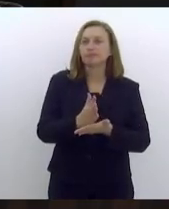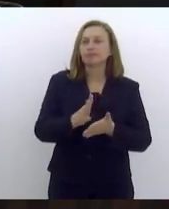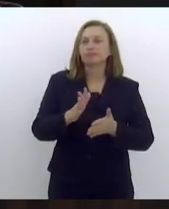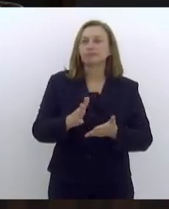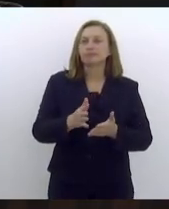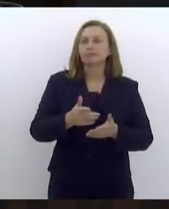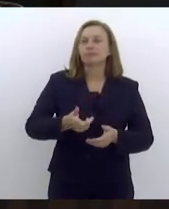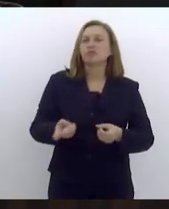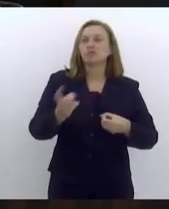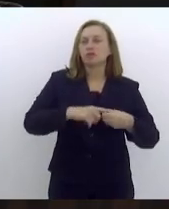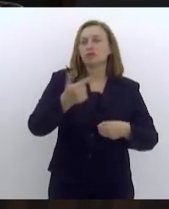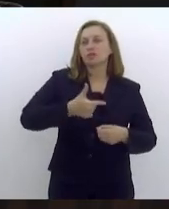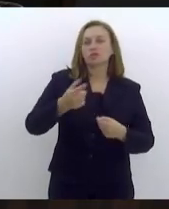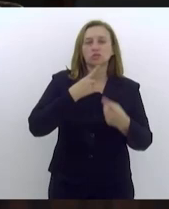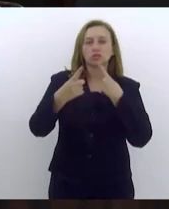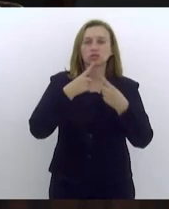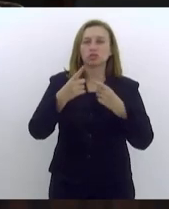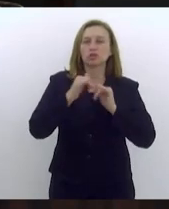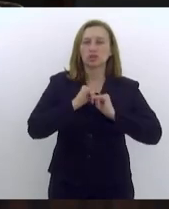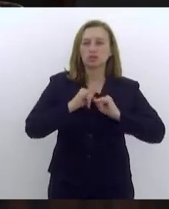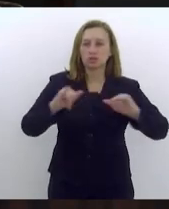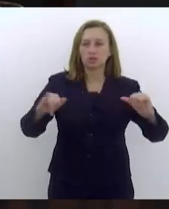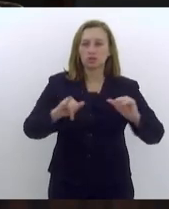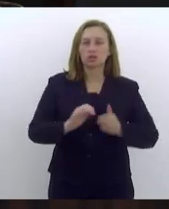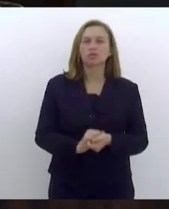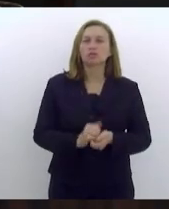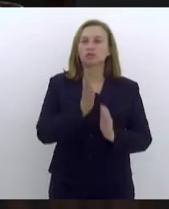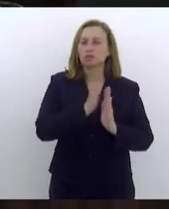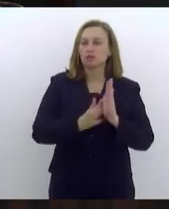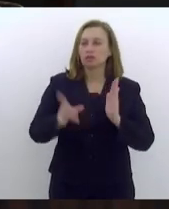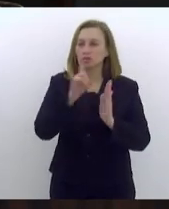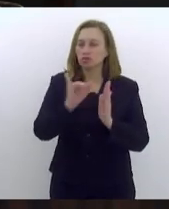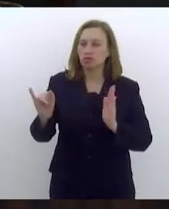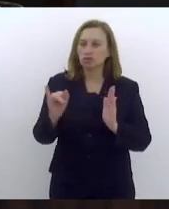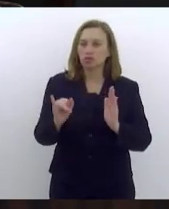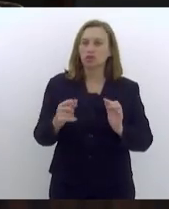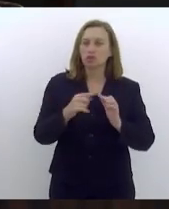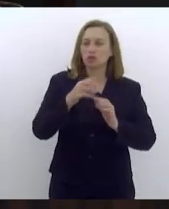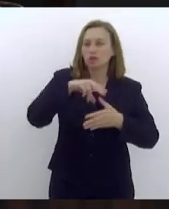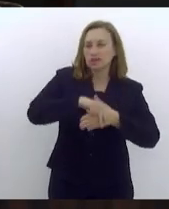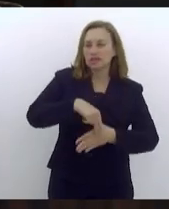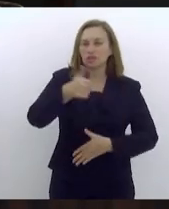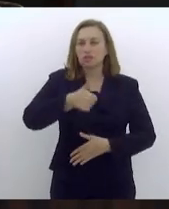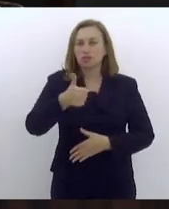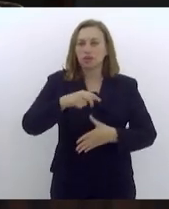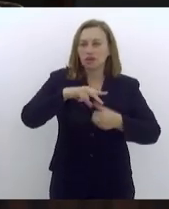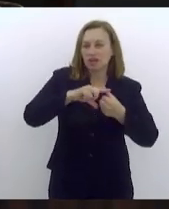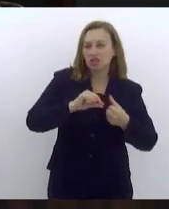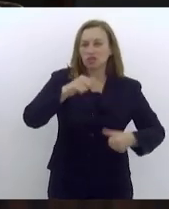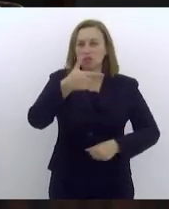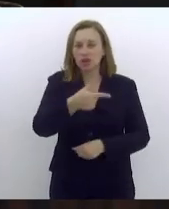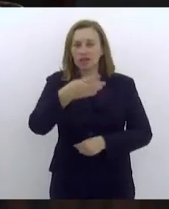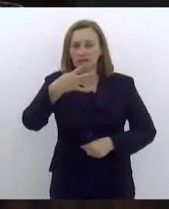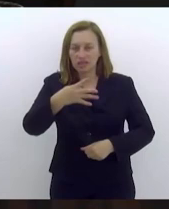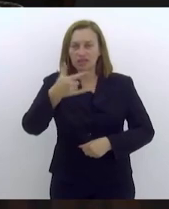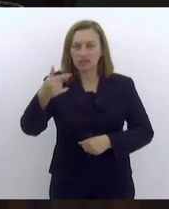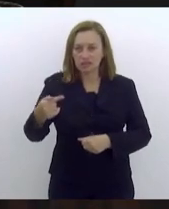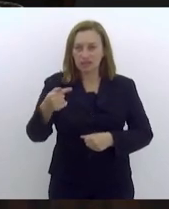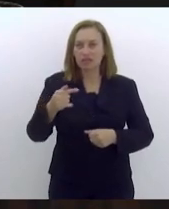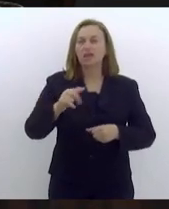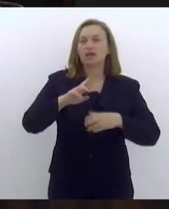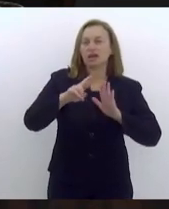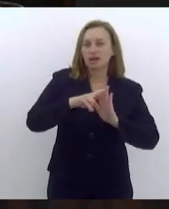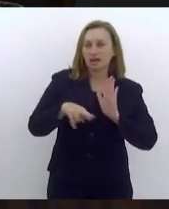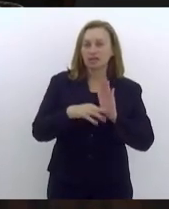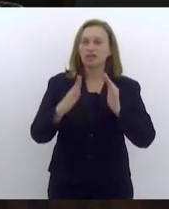do vencido para a segunda discussão. Anuncio, incluído na ordem do dia, de acordo com o inciso 1º do artigo 47 do Regimento Interno,